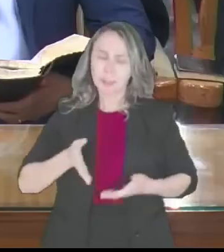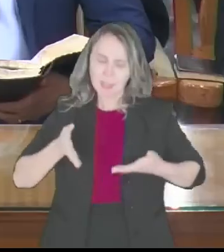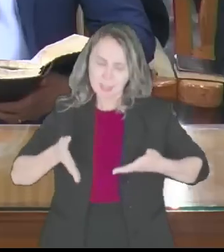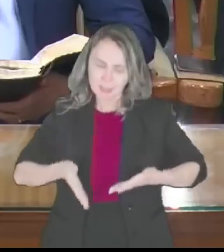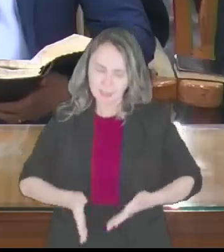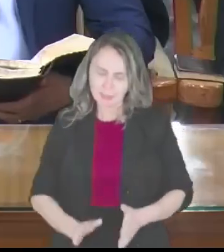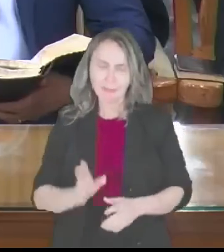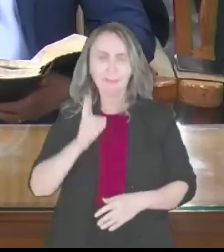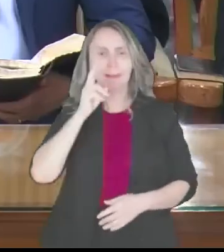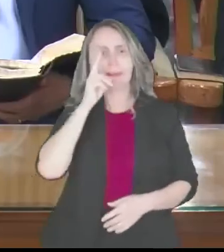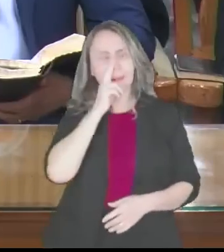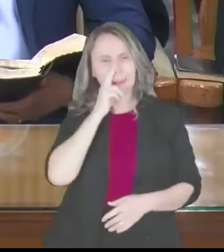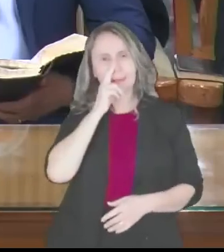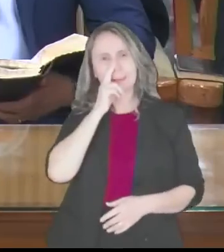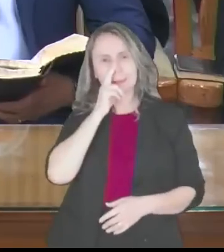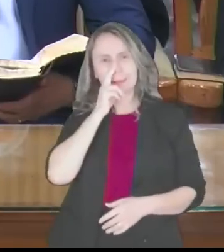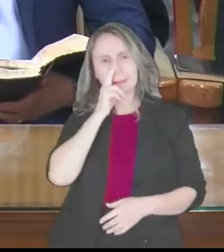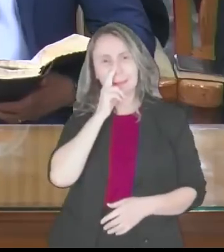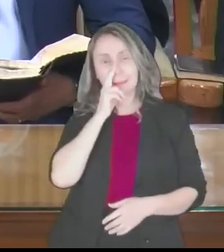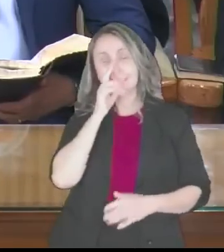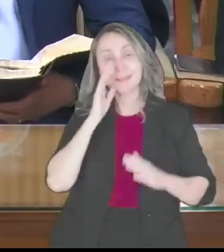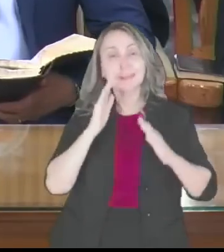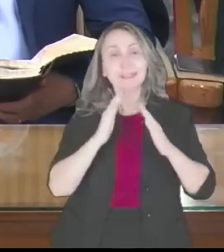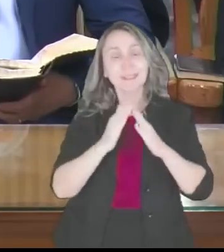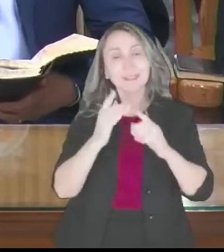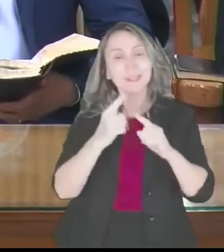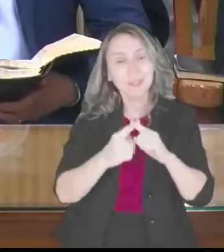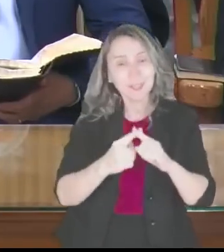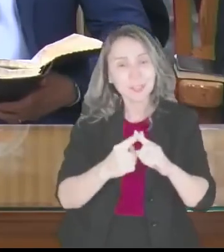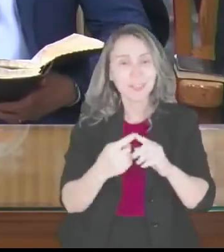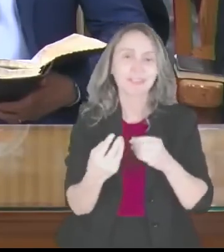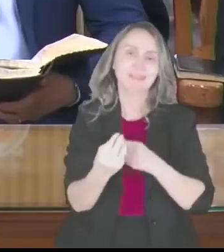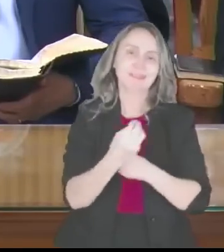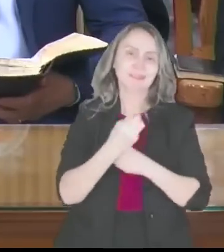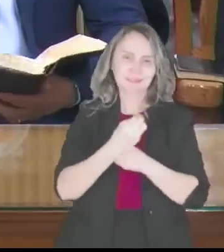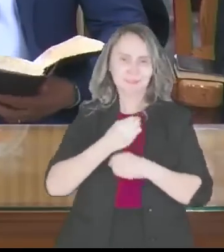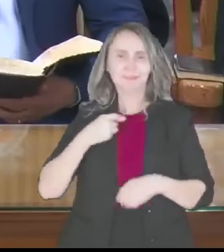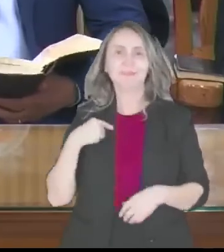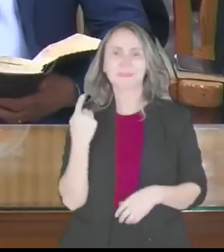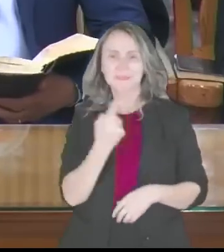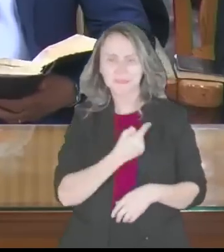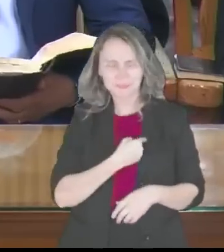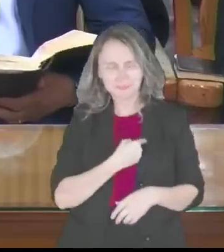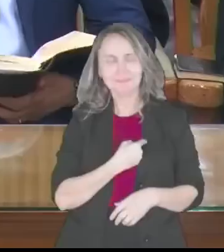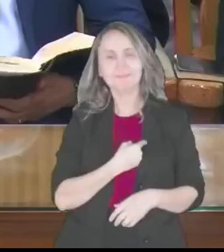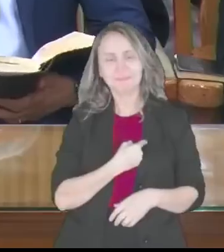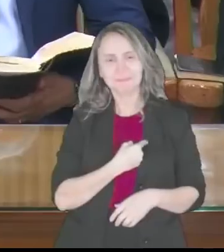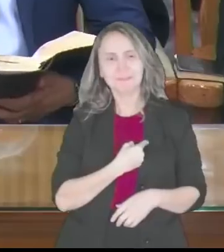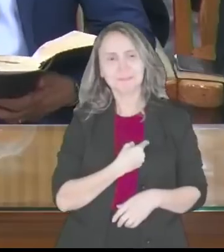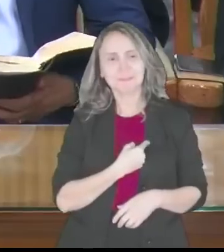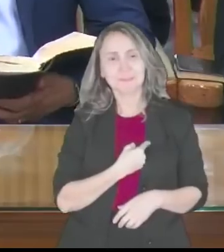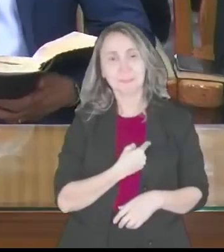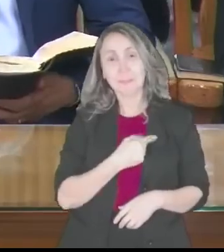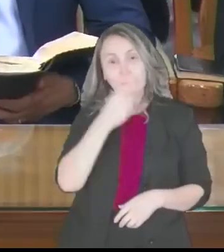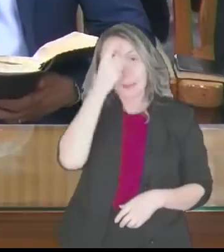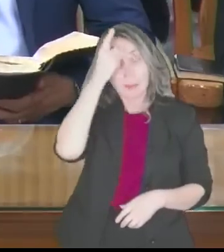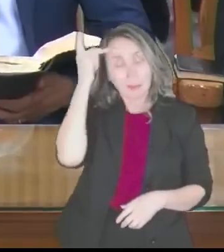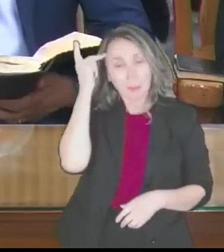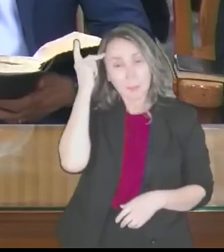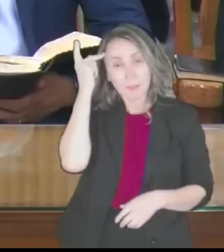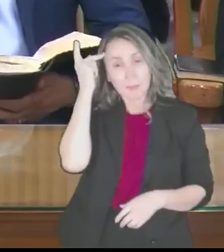na igreja, é ela quem cuida de nós. A igreja é quem cuida de nós. Triste daquele que não tem